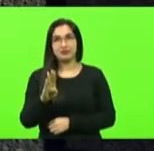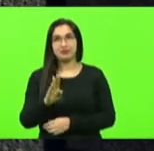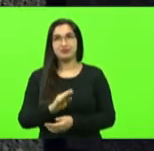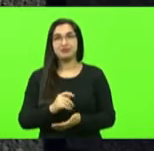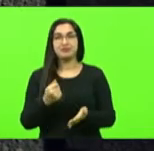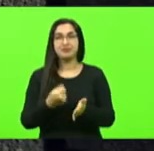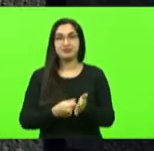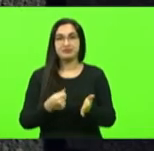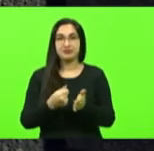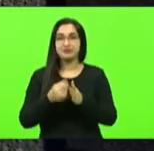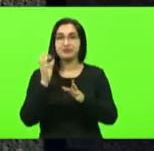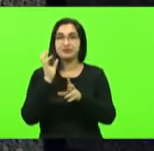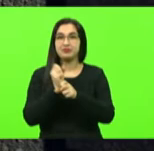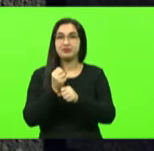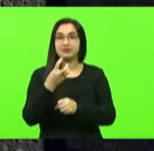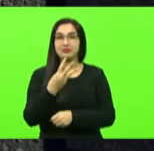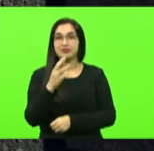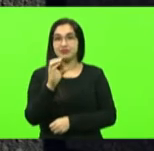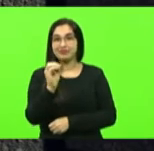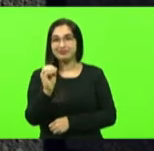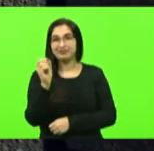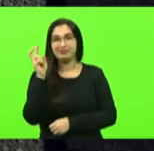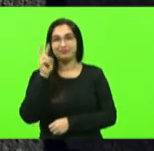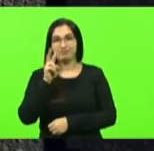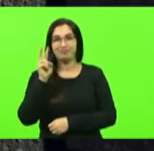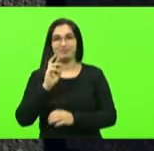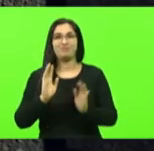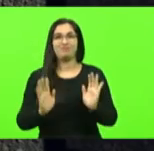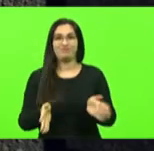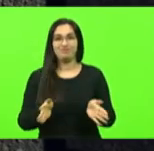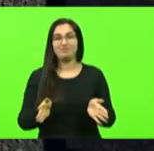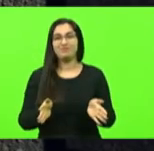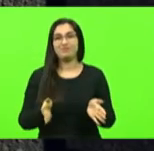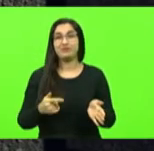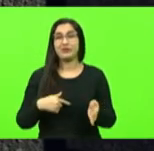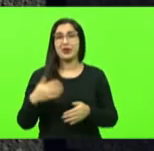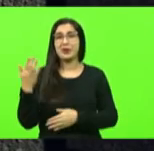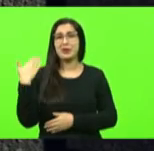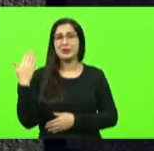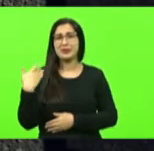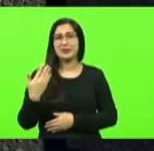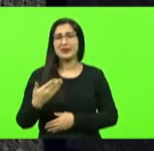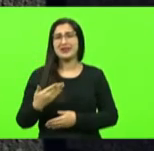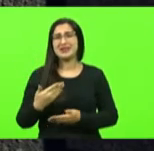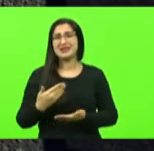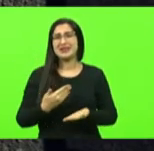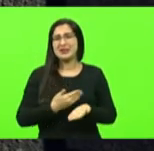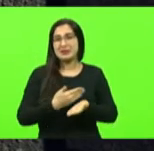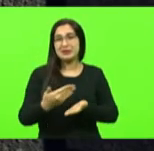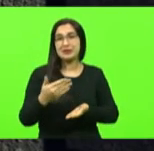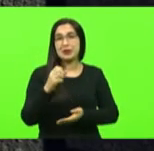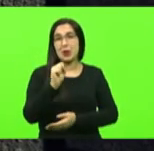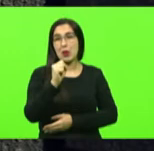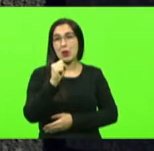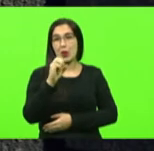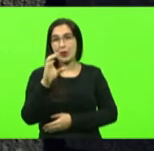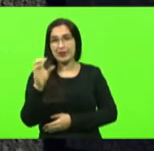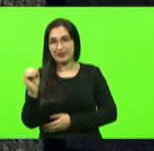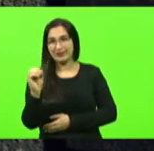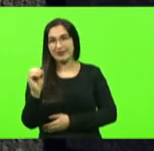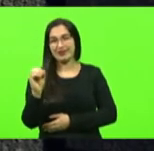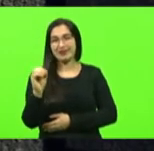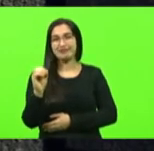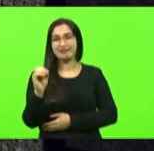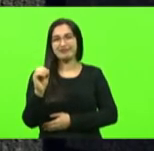anos de história. Eu sou da época dos anos 80, praticamente em